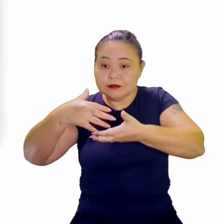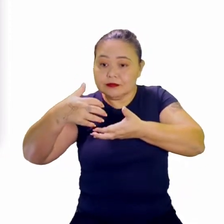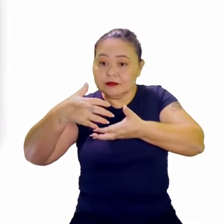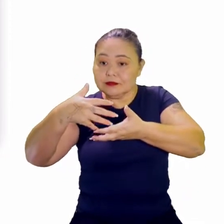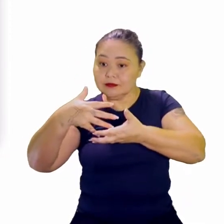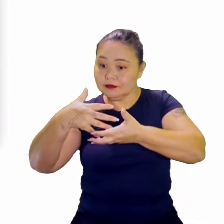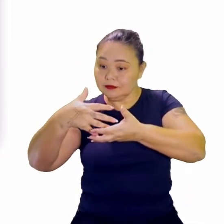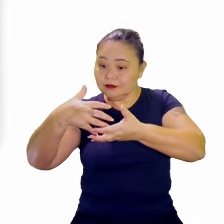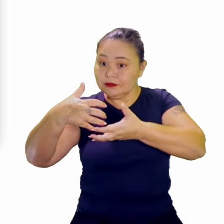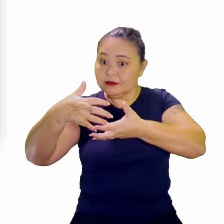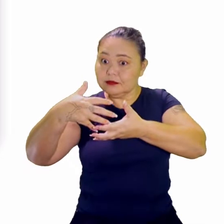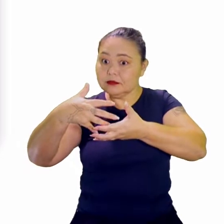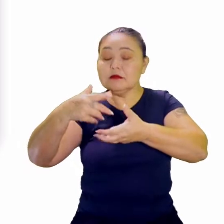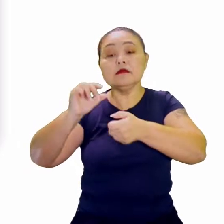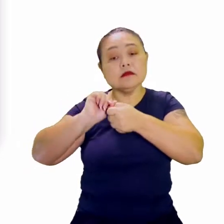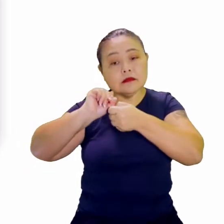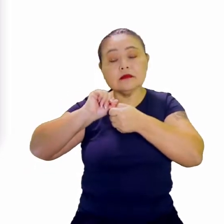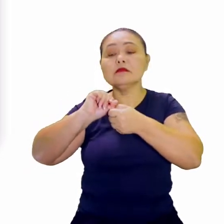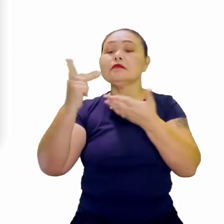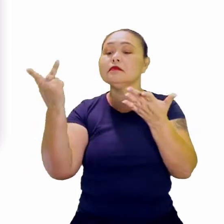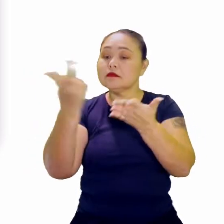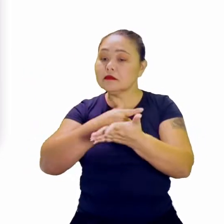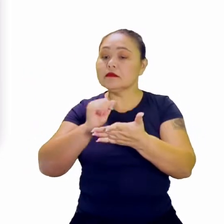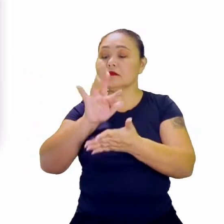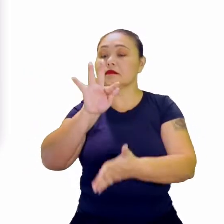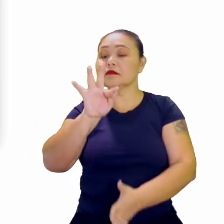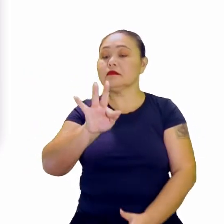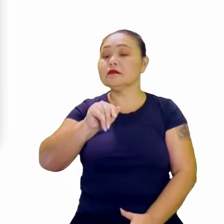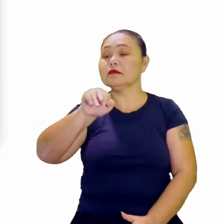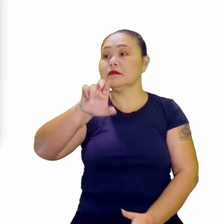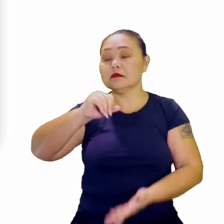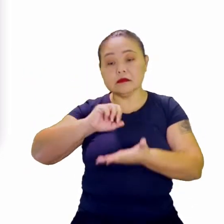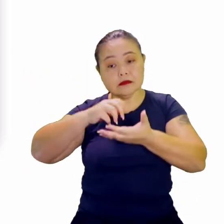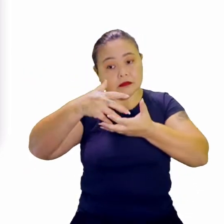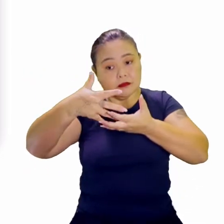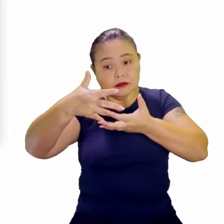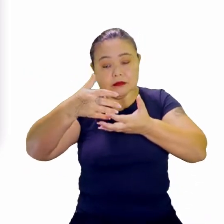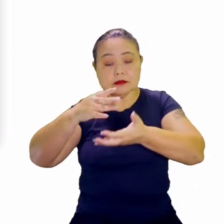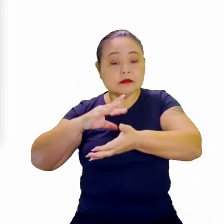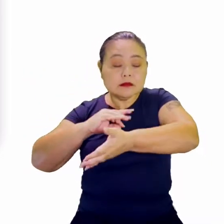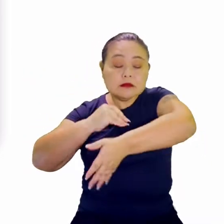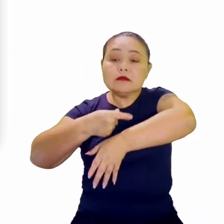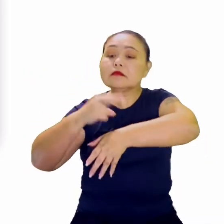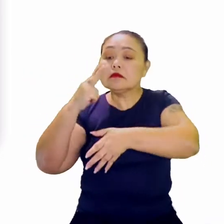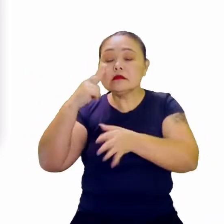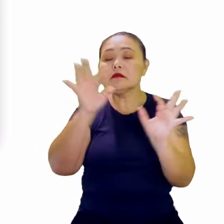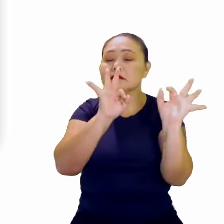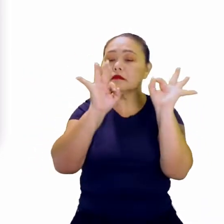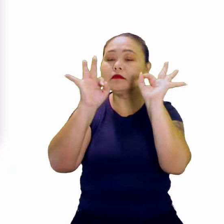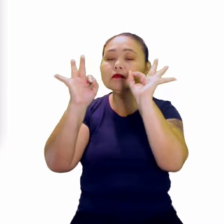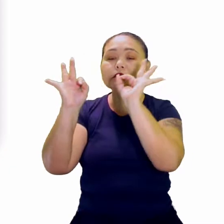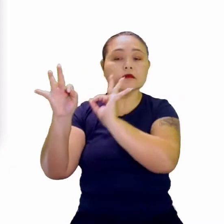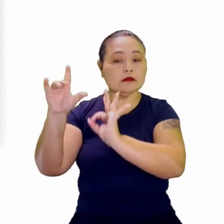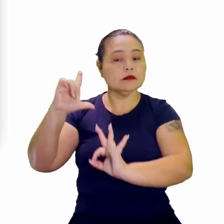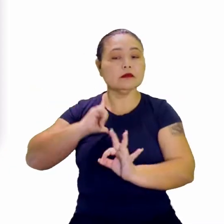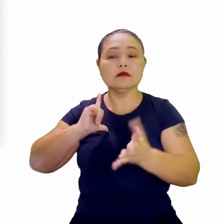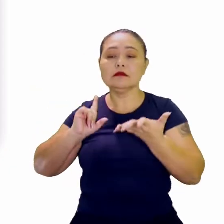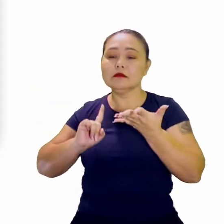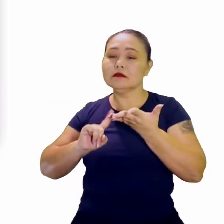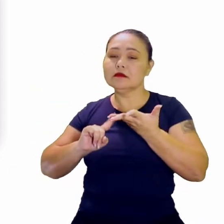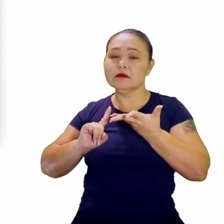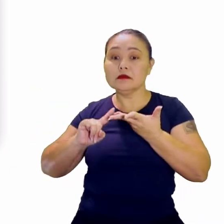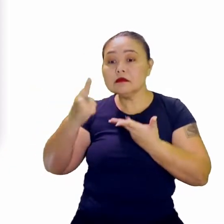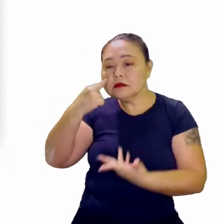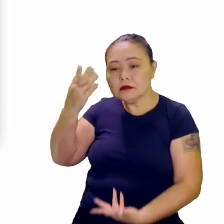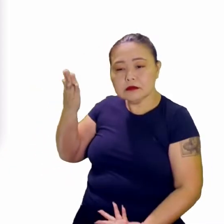É nessa fibra muscular que acontece a contração muscular. Mas e o que eu quero que você observe? Que tem várias